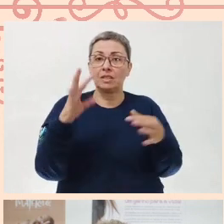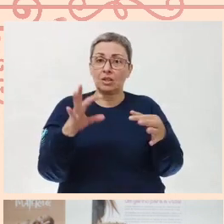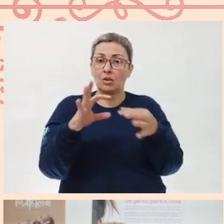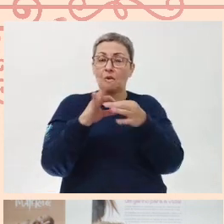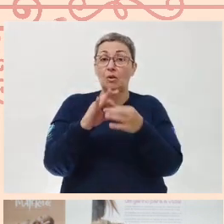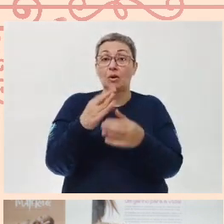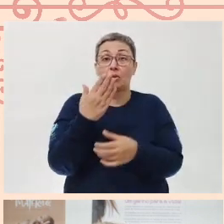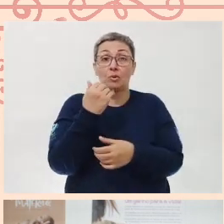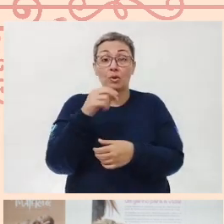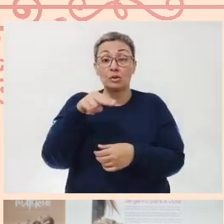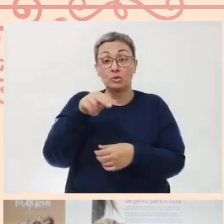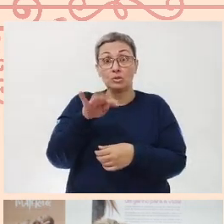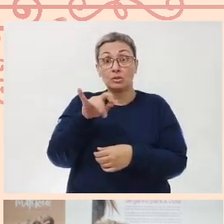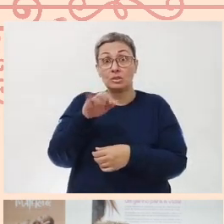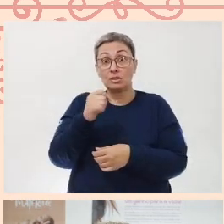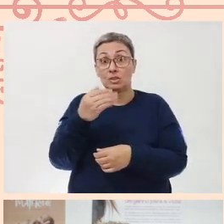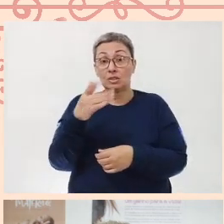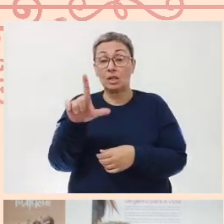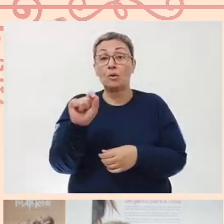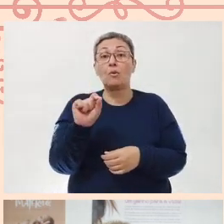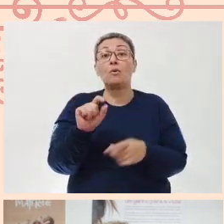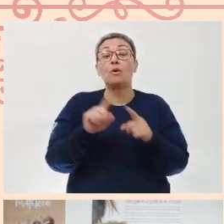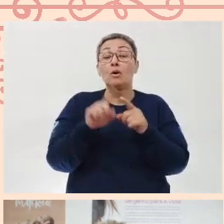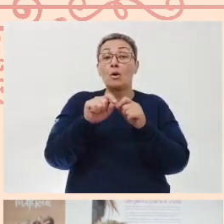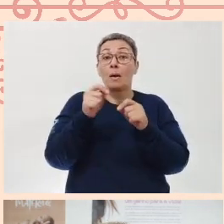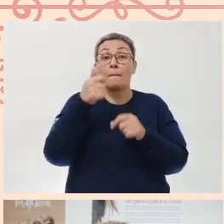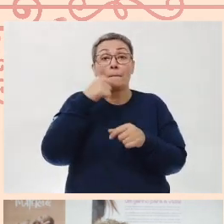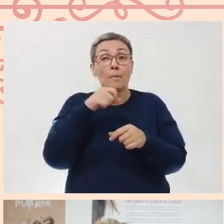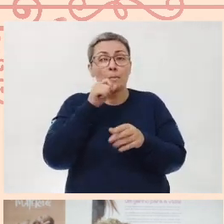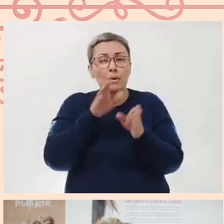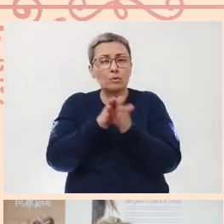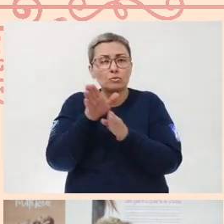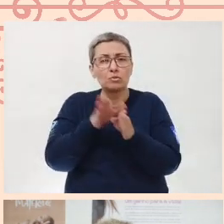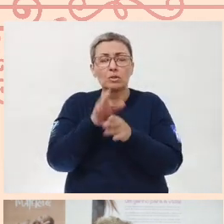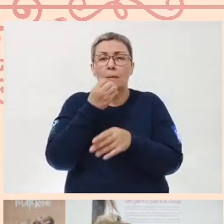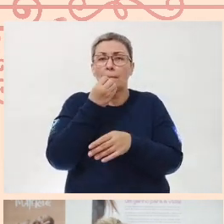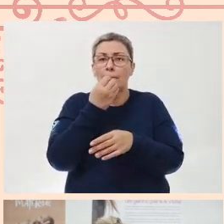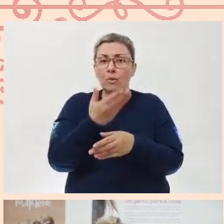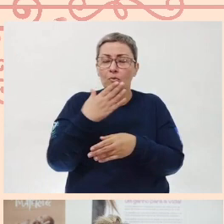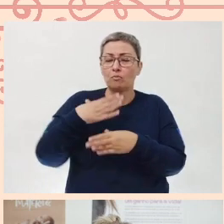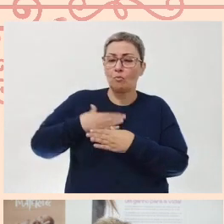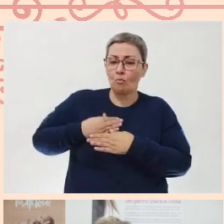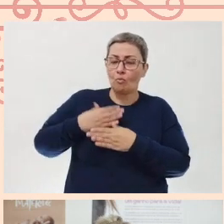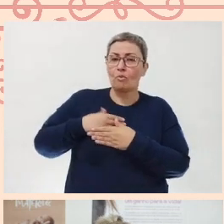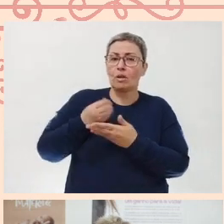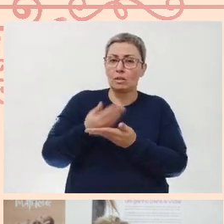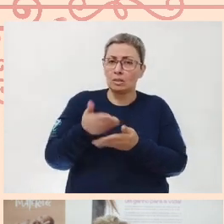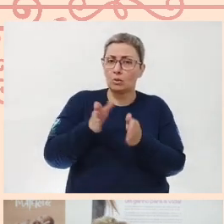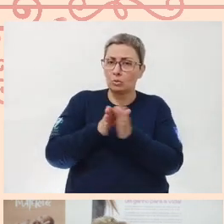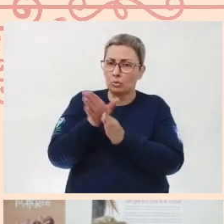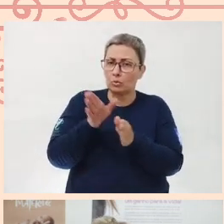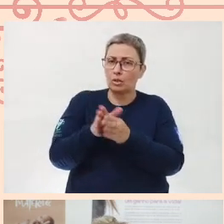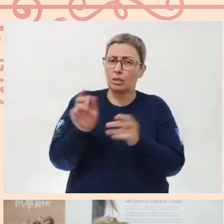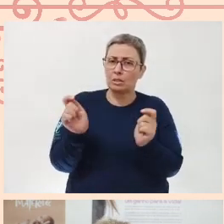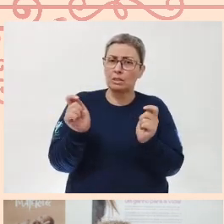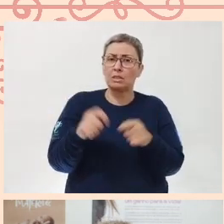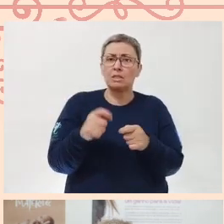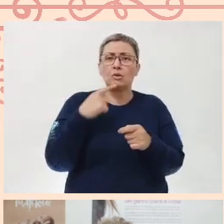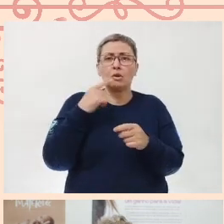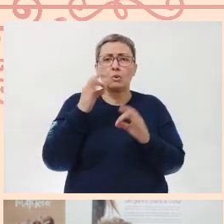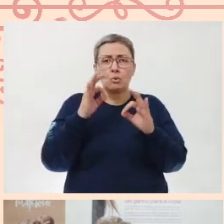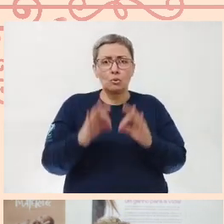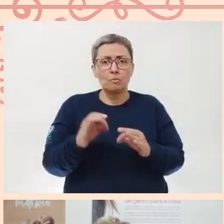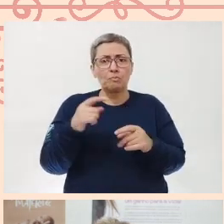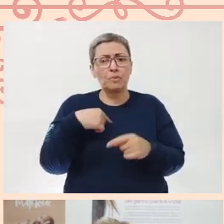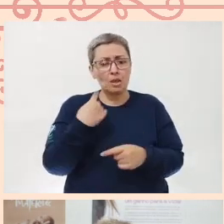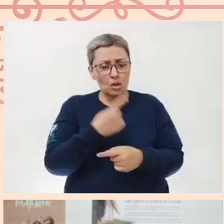do elo nutricional, o quanto a mãe bem orientada, a nutriz bem orientada